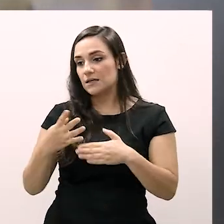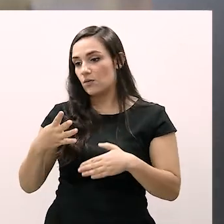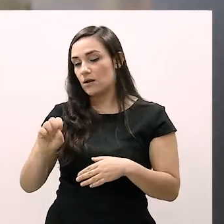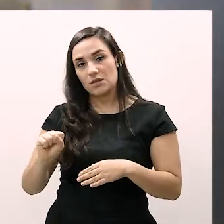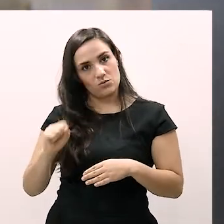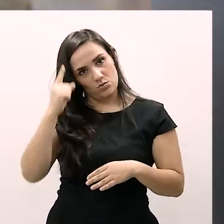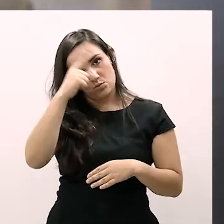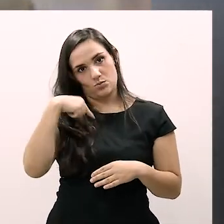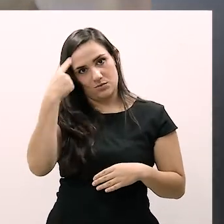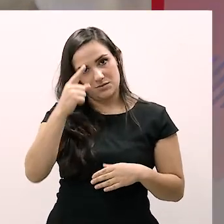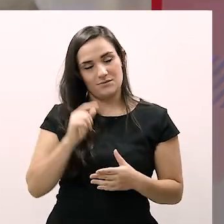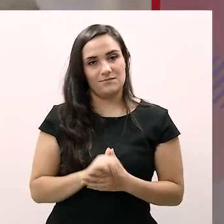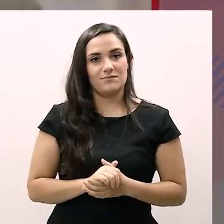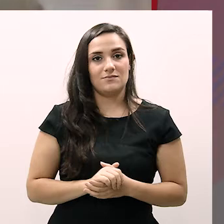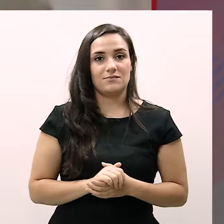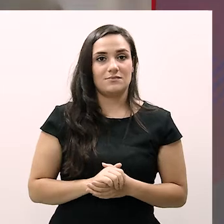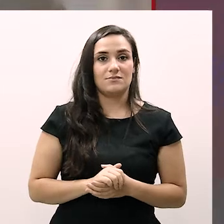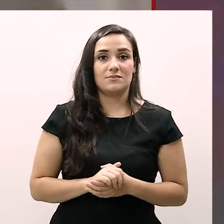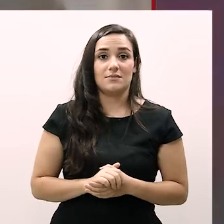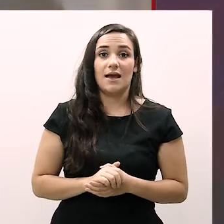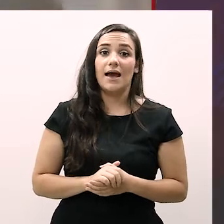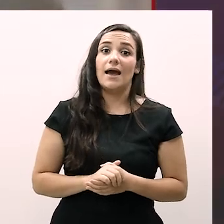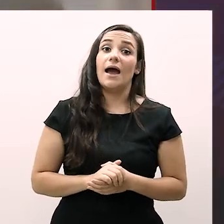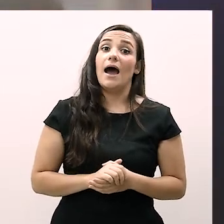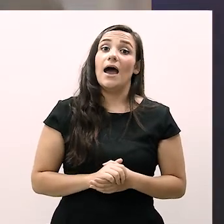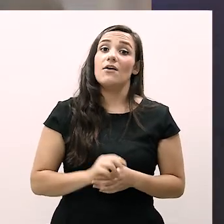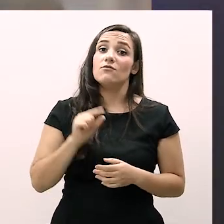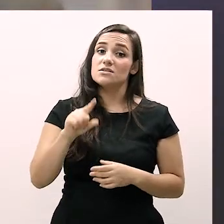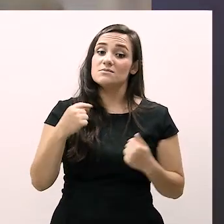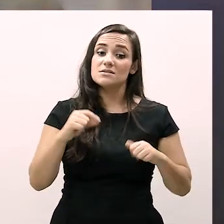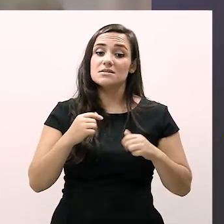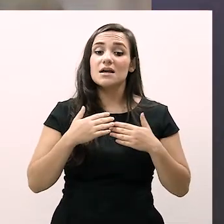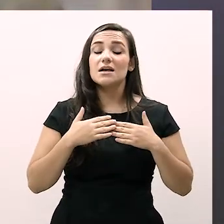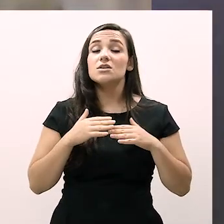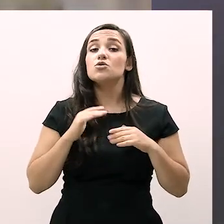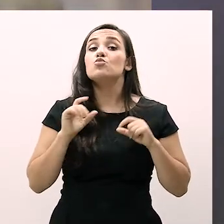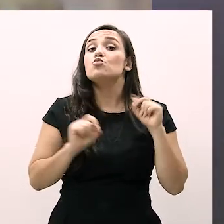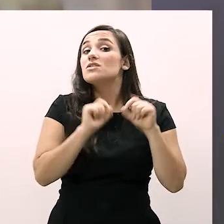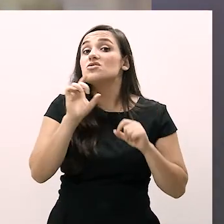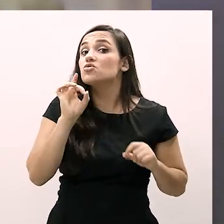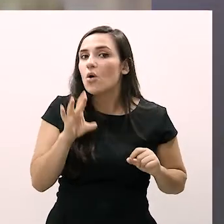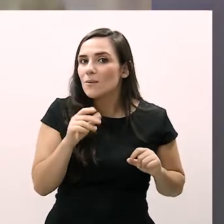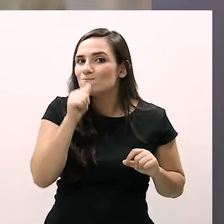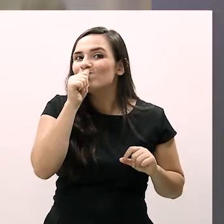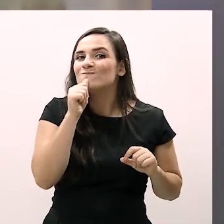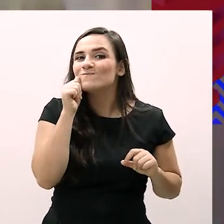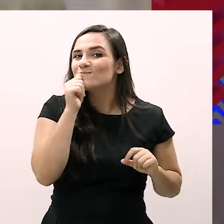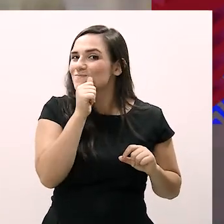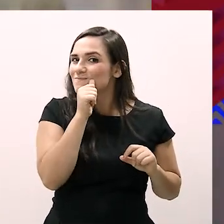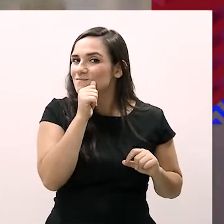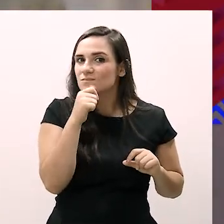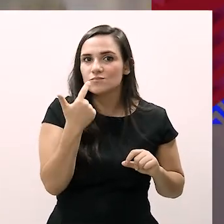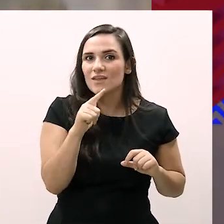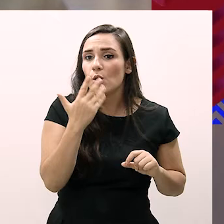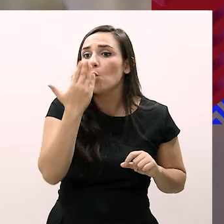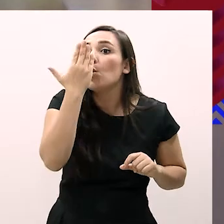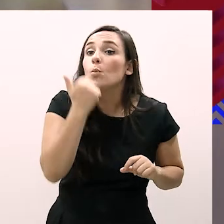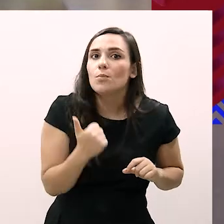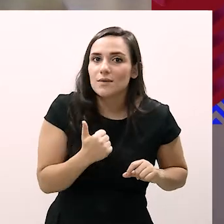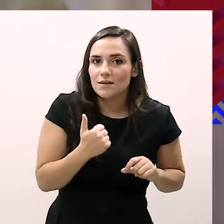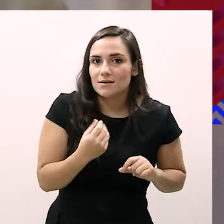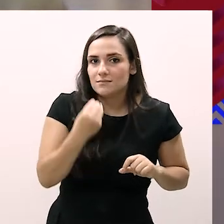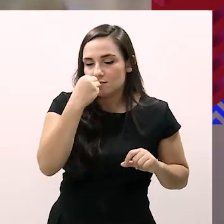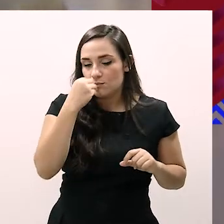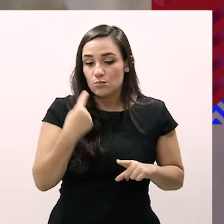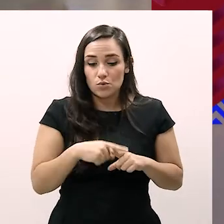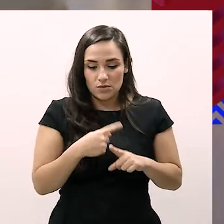E a grande repouso que se faz é o repouso alimentar. Esse paciente, além da questão de